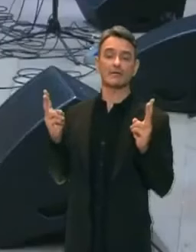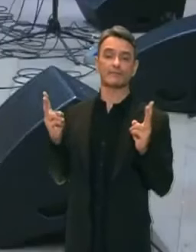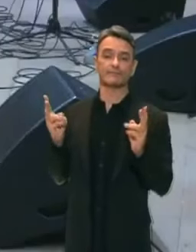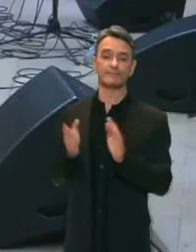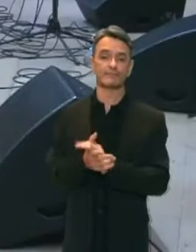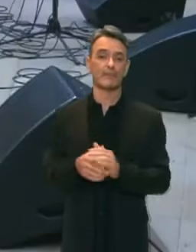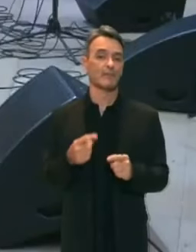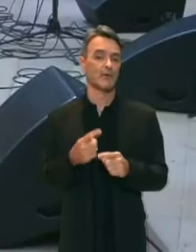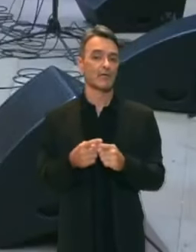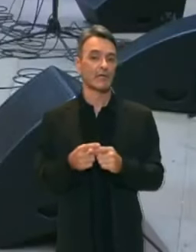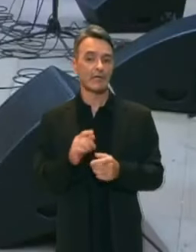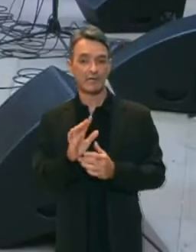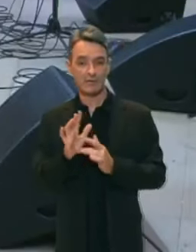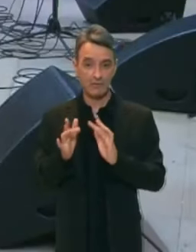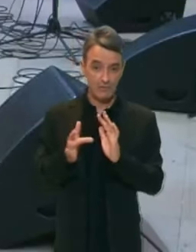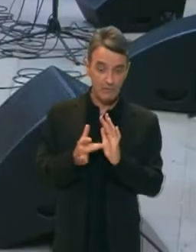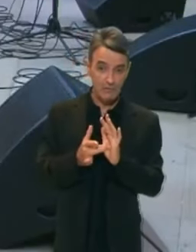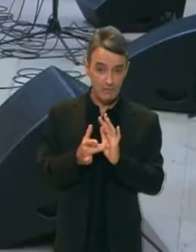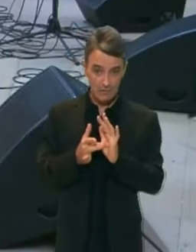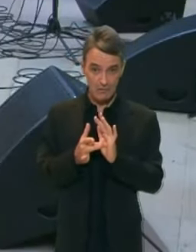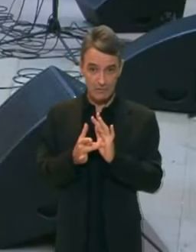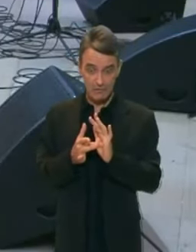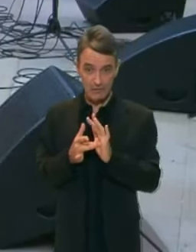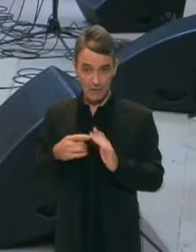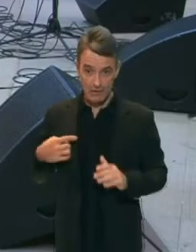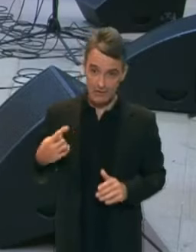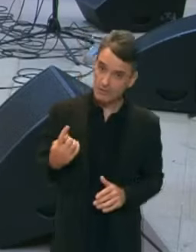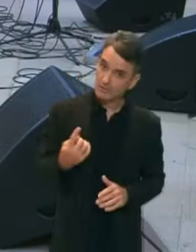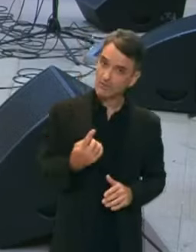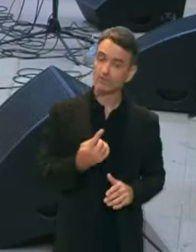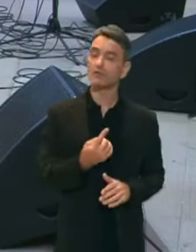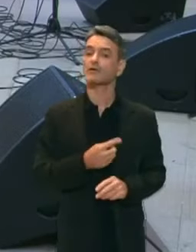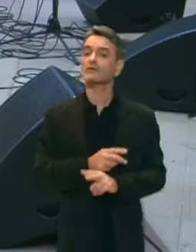Jesus, nós somos mais que